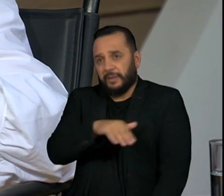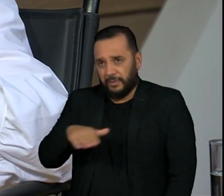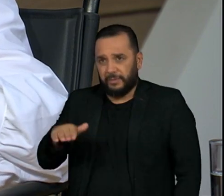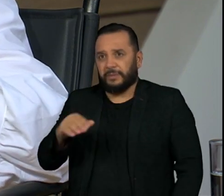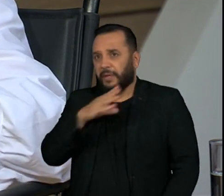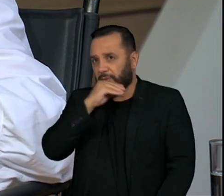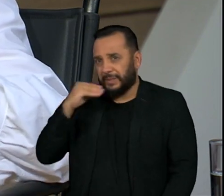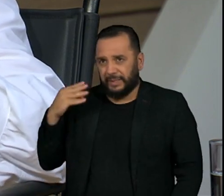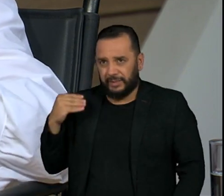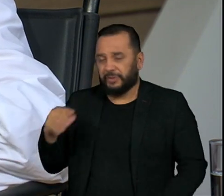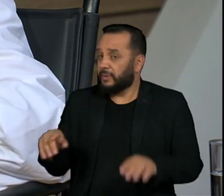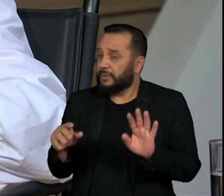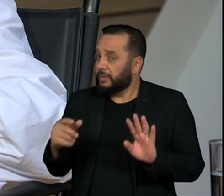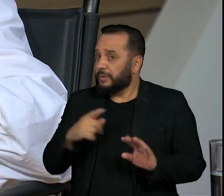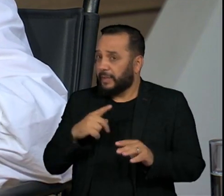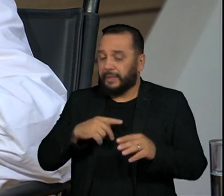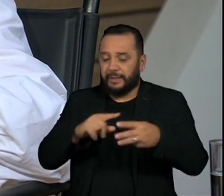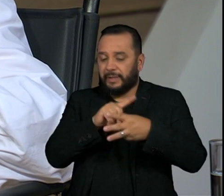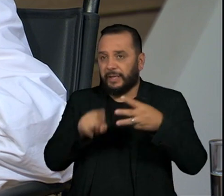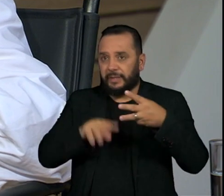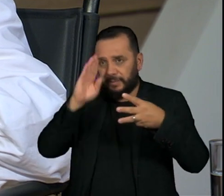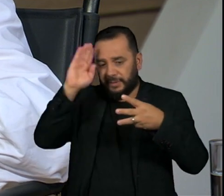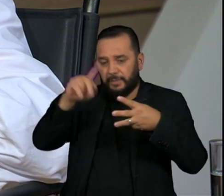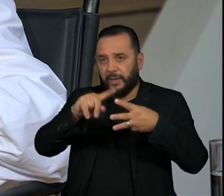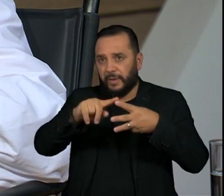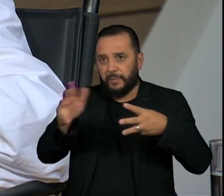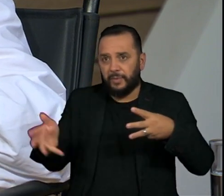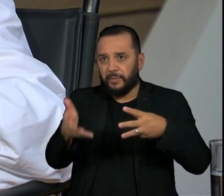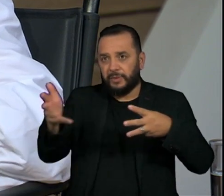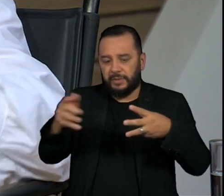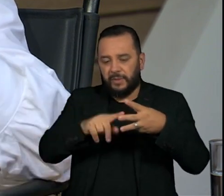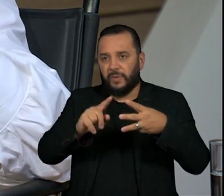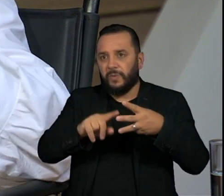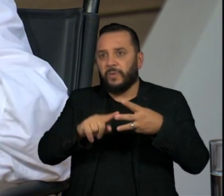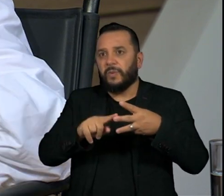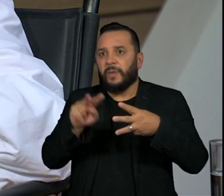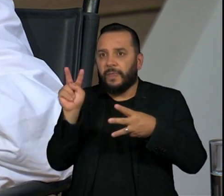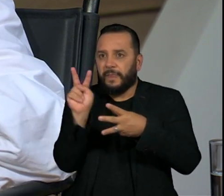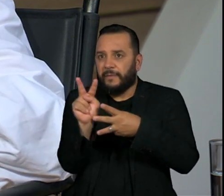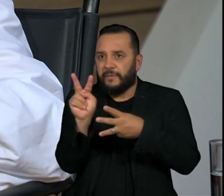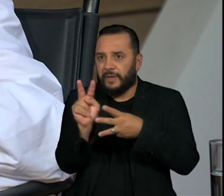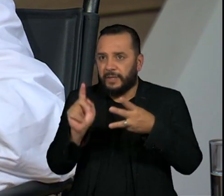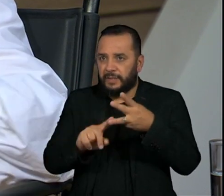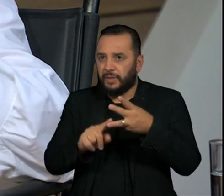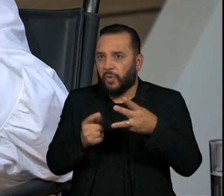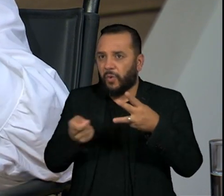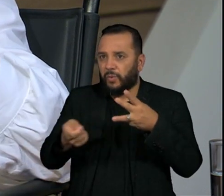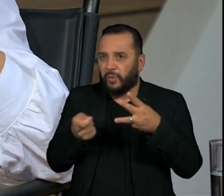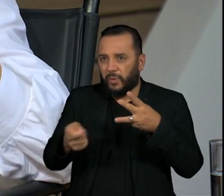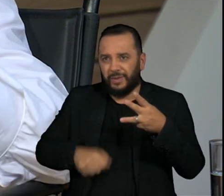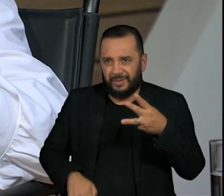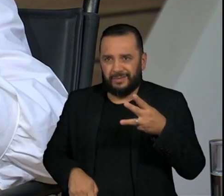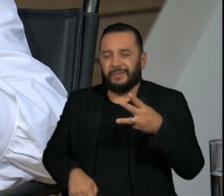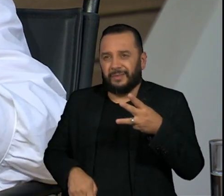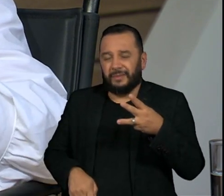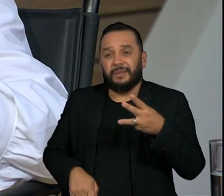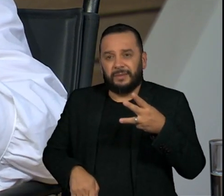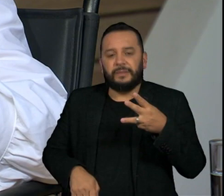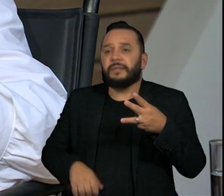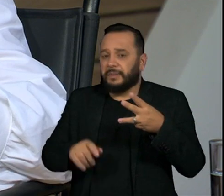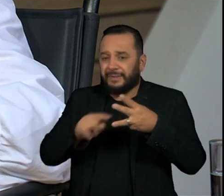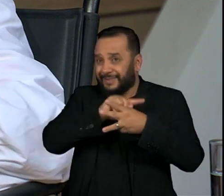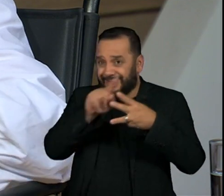divide em 3 eixos, que um deles é a promoção, a defesa e o controle. E dentro desses eixos, as pessoas precisam